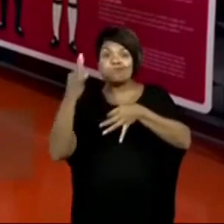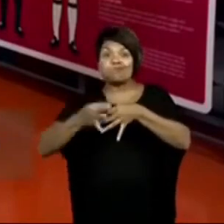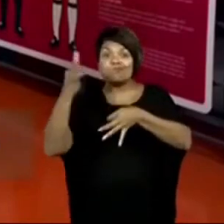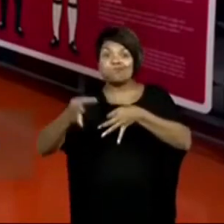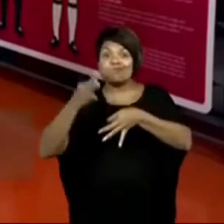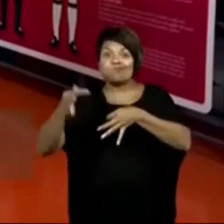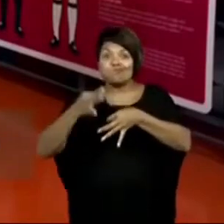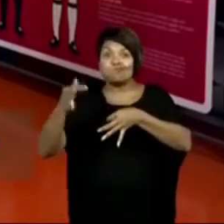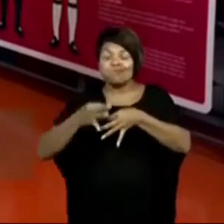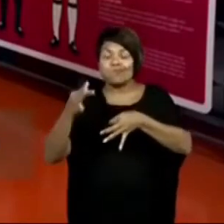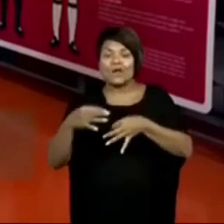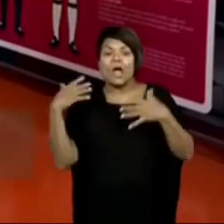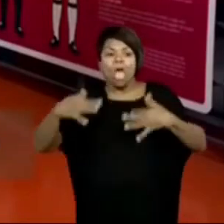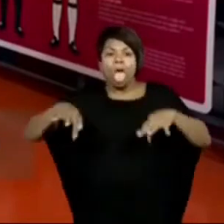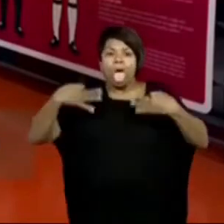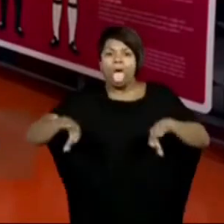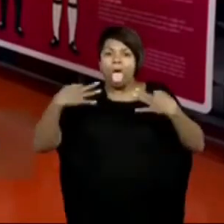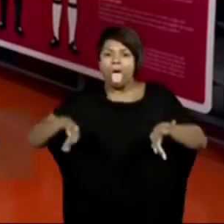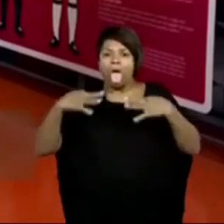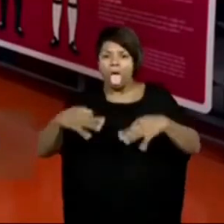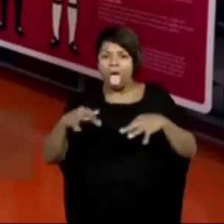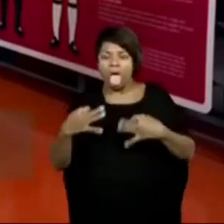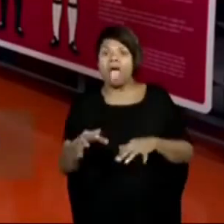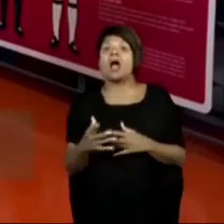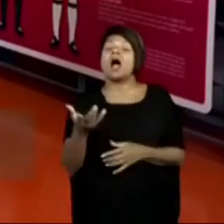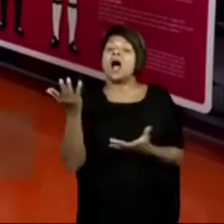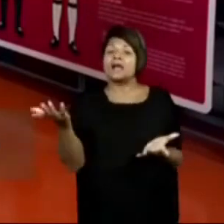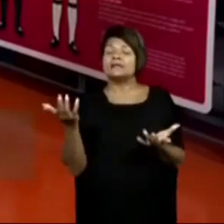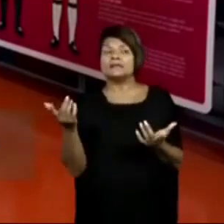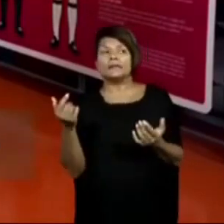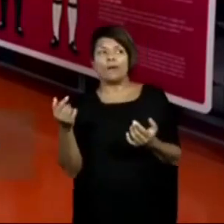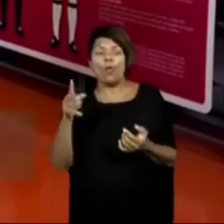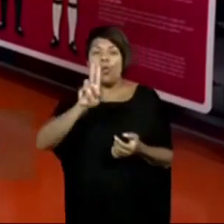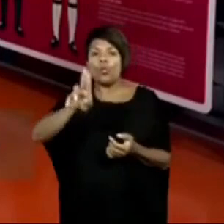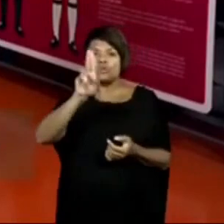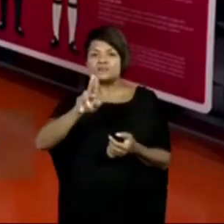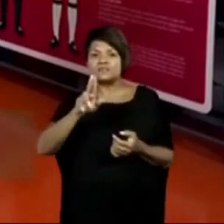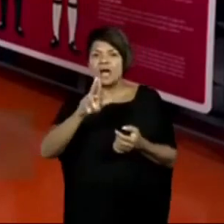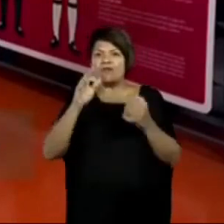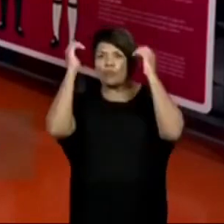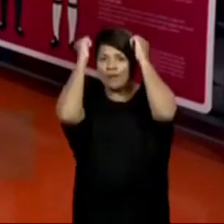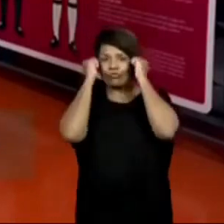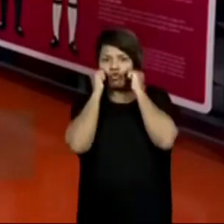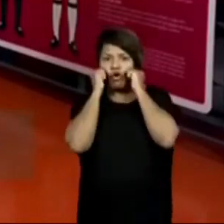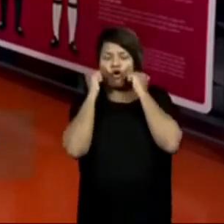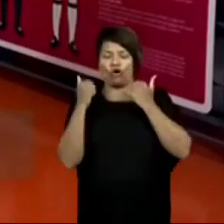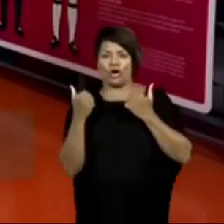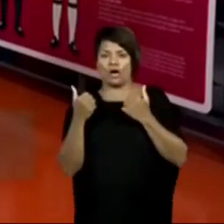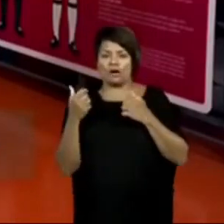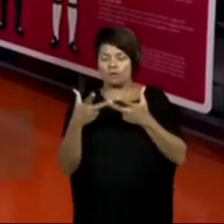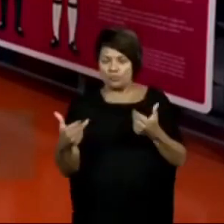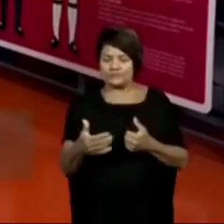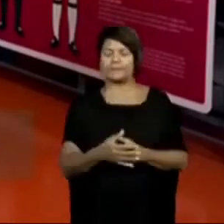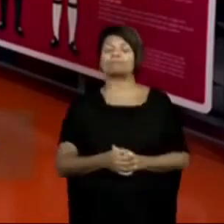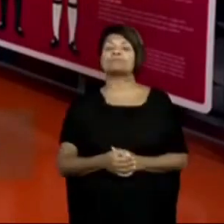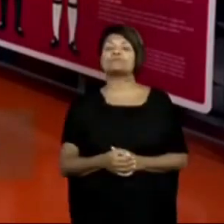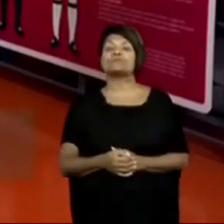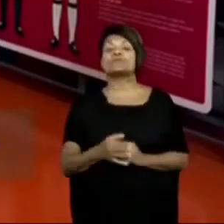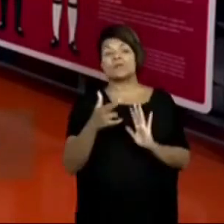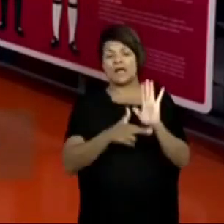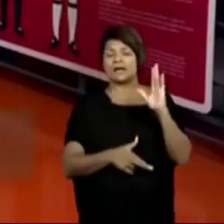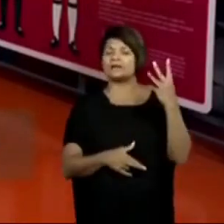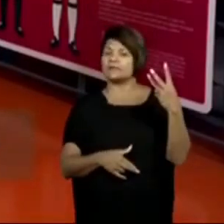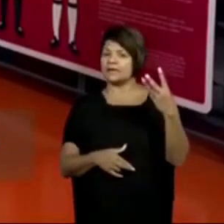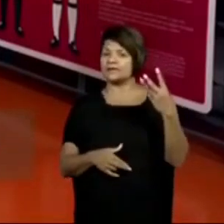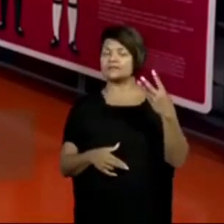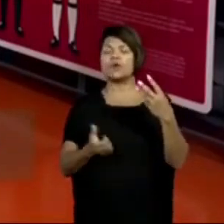formos procurar imagens, eles usavam como se fosse uma touca protetora aí. Regra número 3, o número